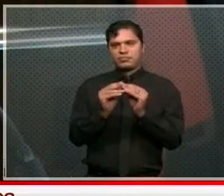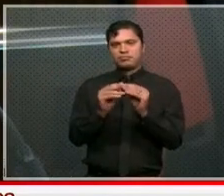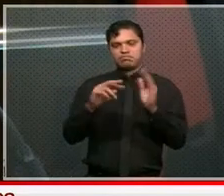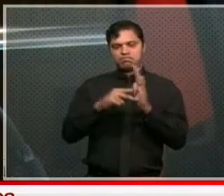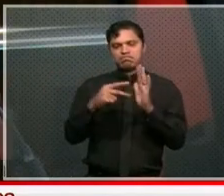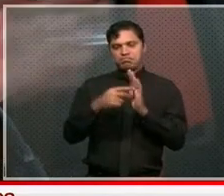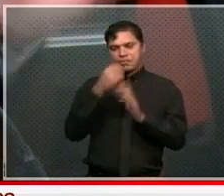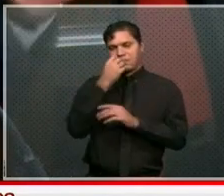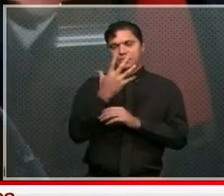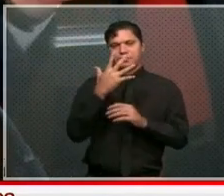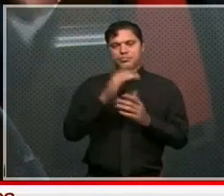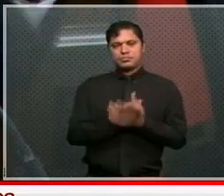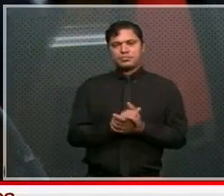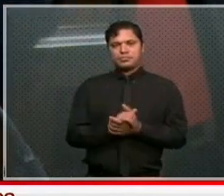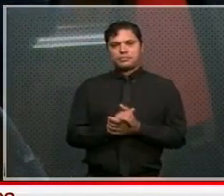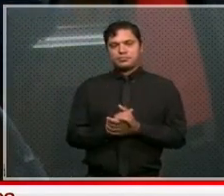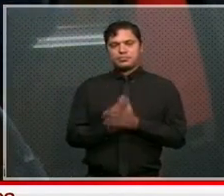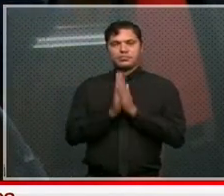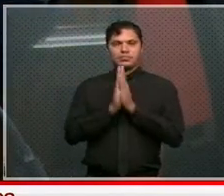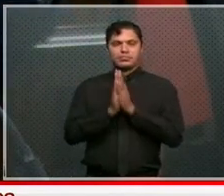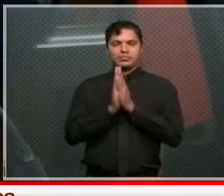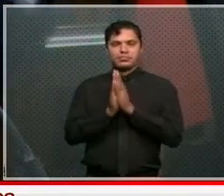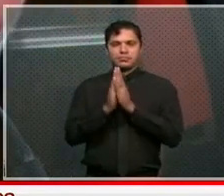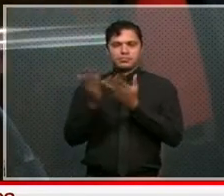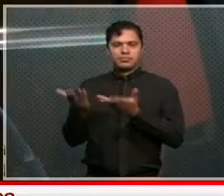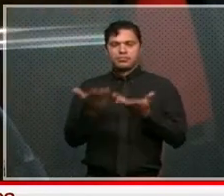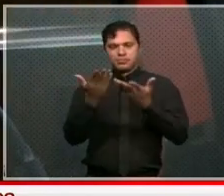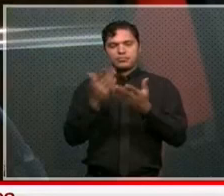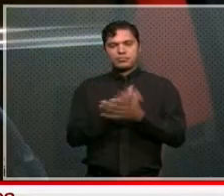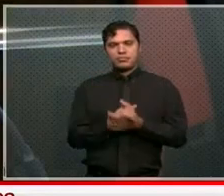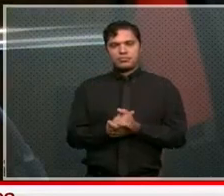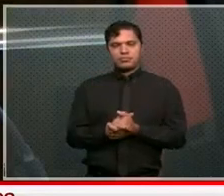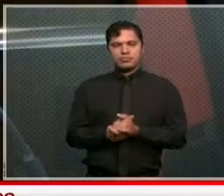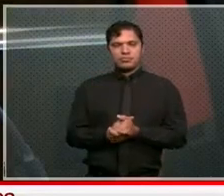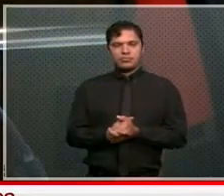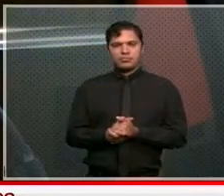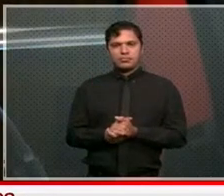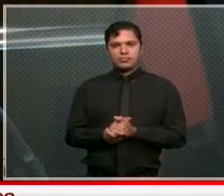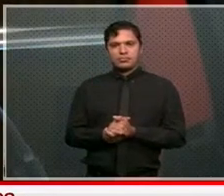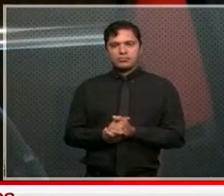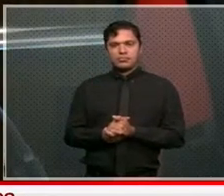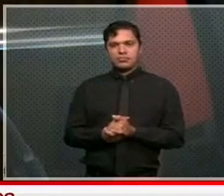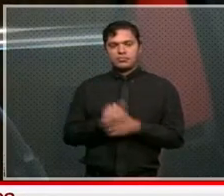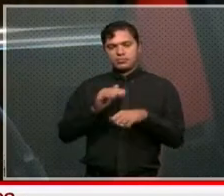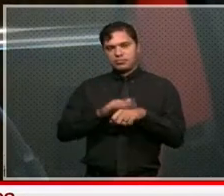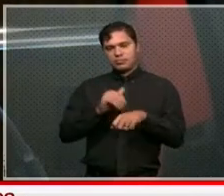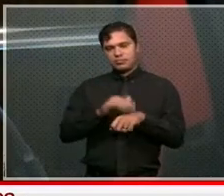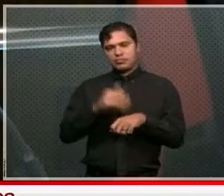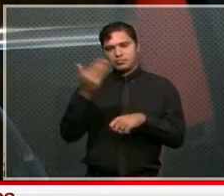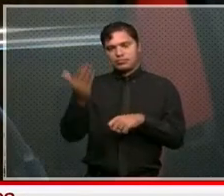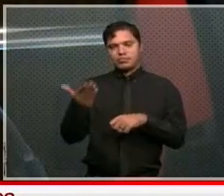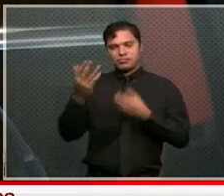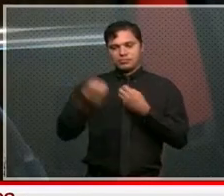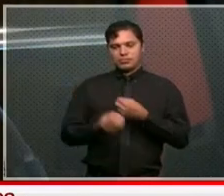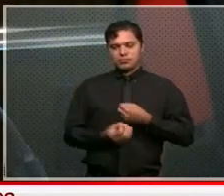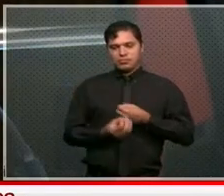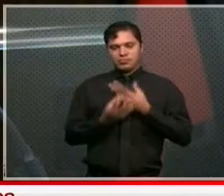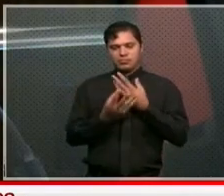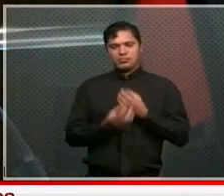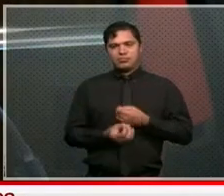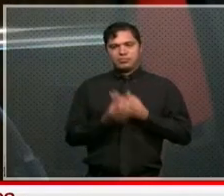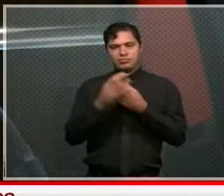significativo mas por favor Doutor machame o nosso querido produtor